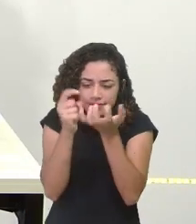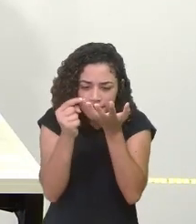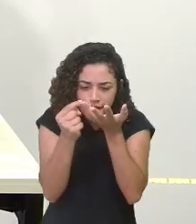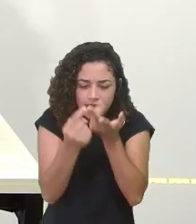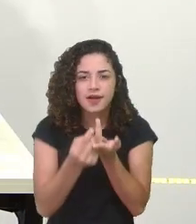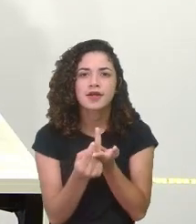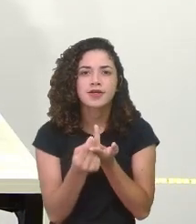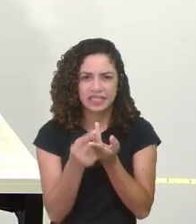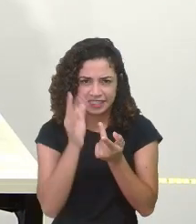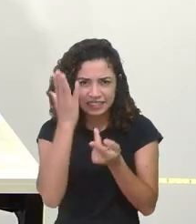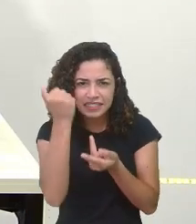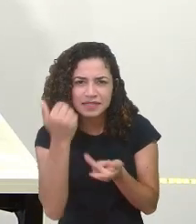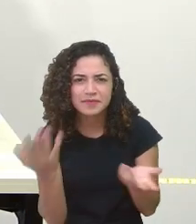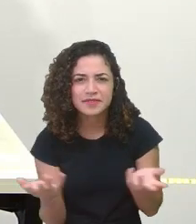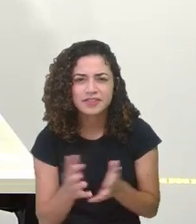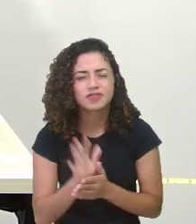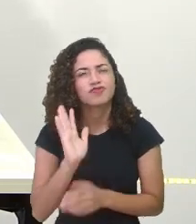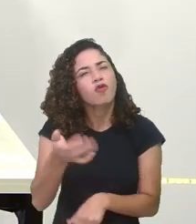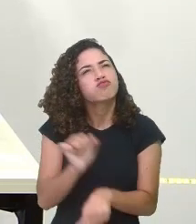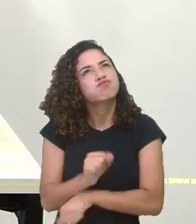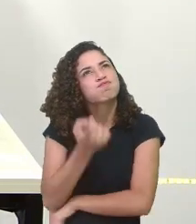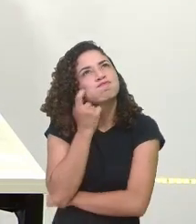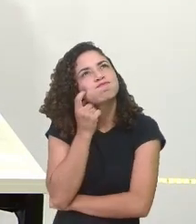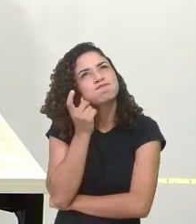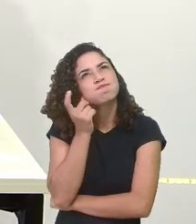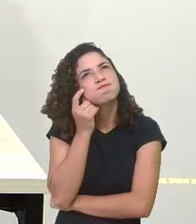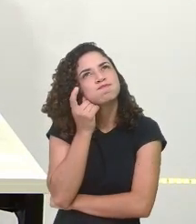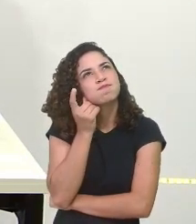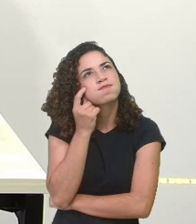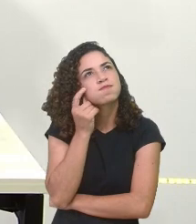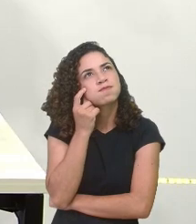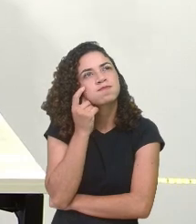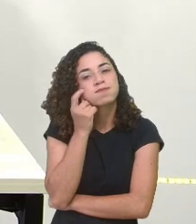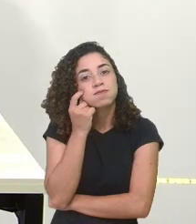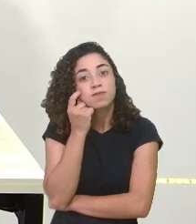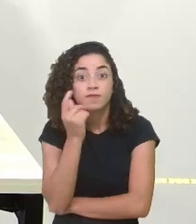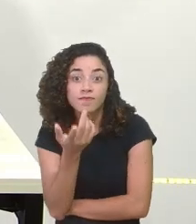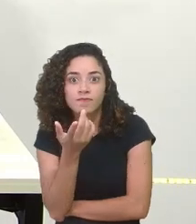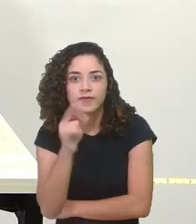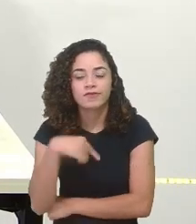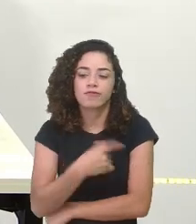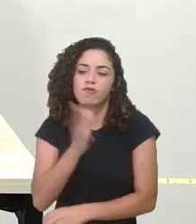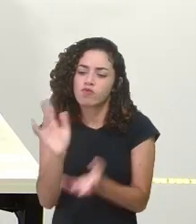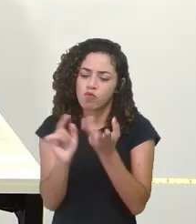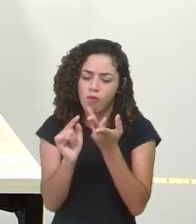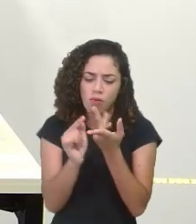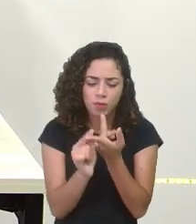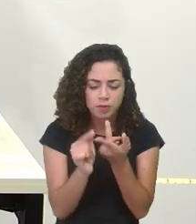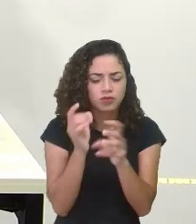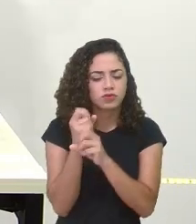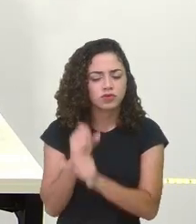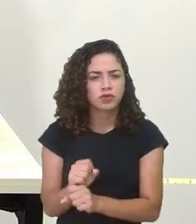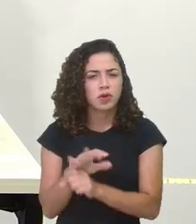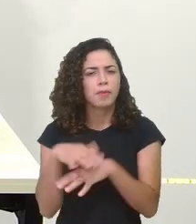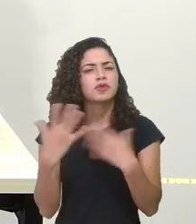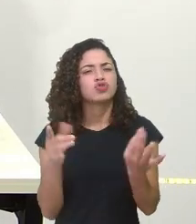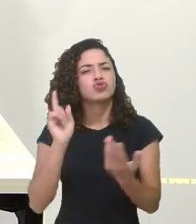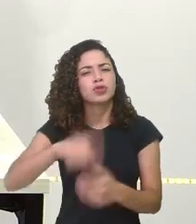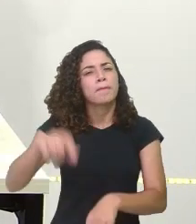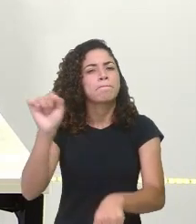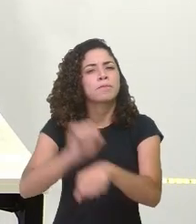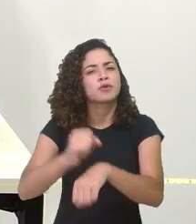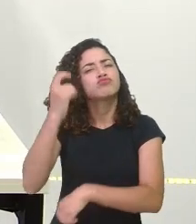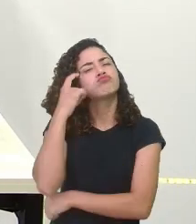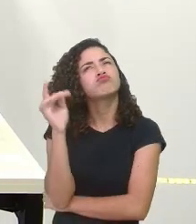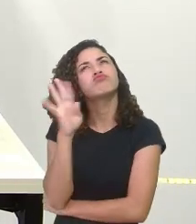contagem? Já parou para pensar o que é contagem? A gente vive contando as coisas, mas será que você já se perguntou sobre